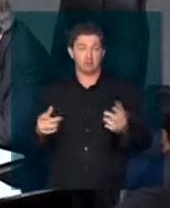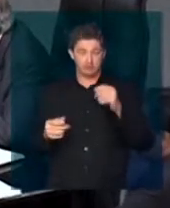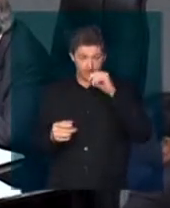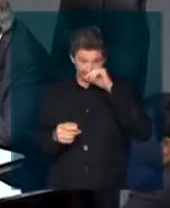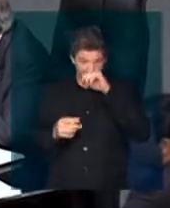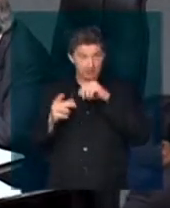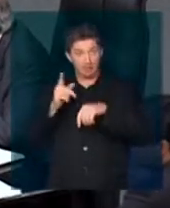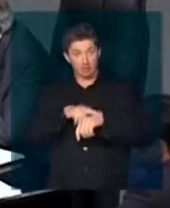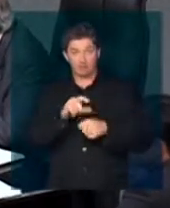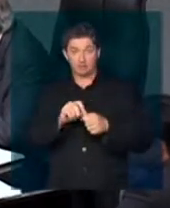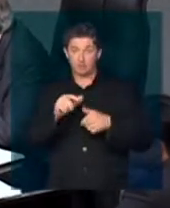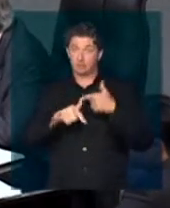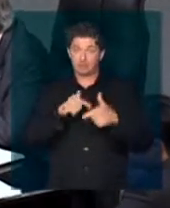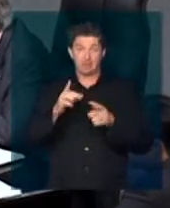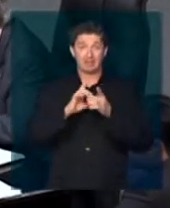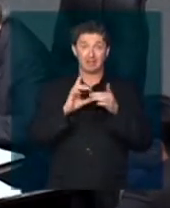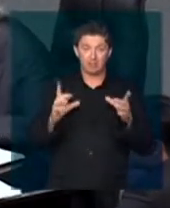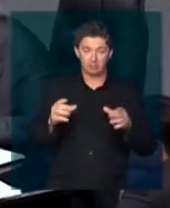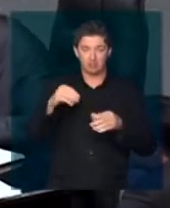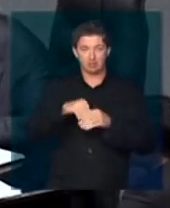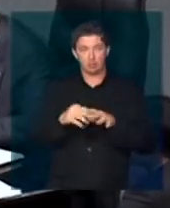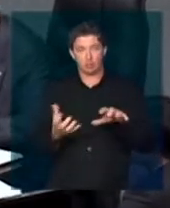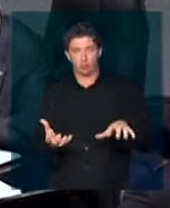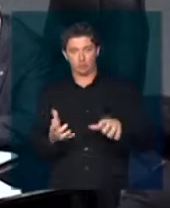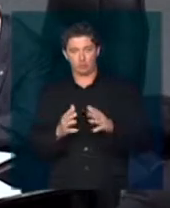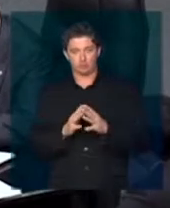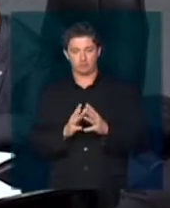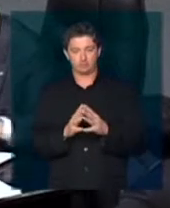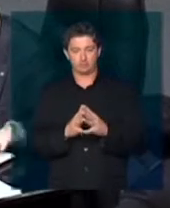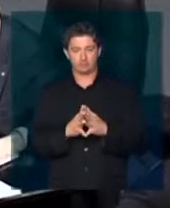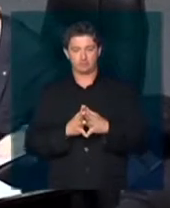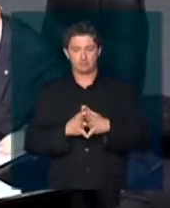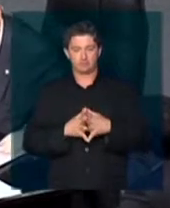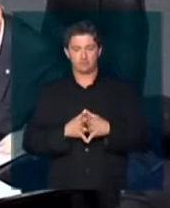no exercício da democracia no Congresso Nacional.